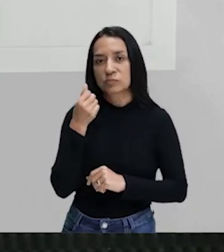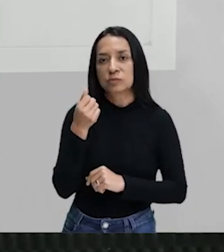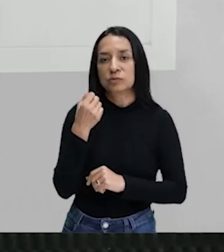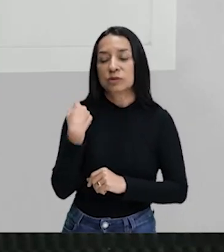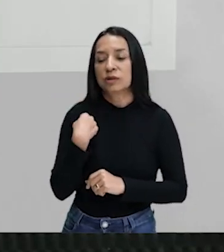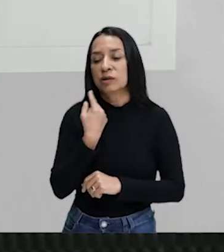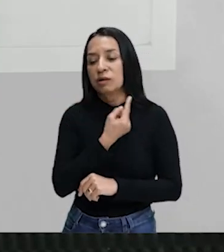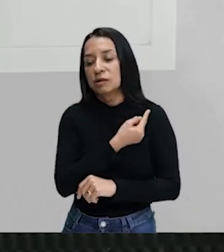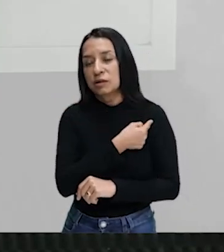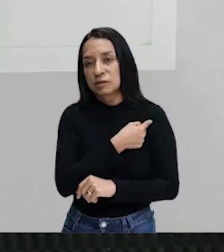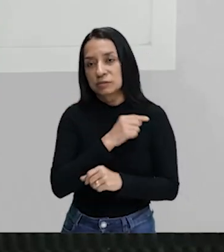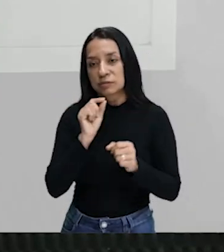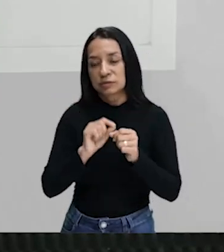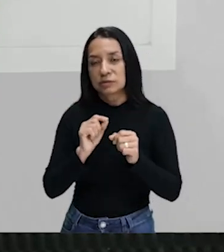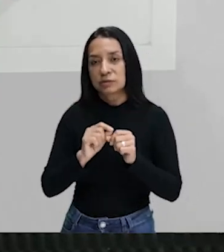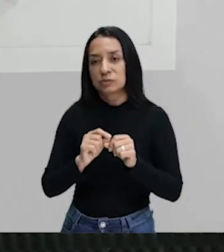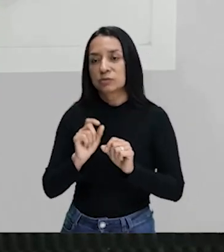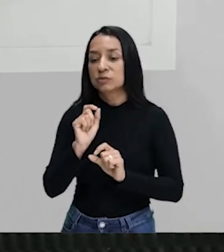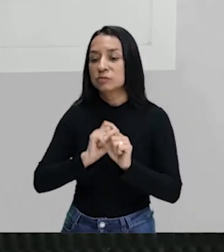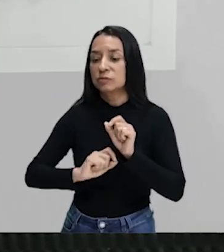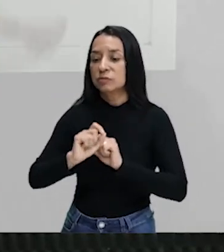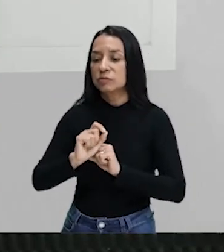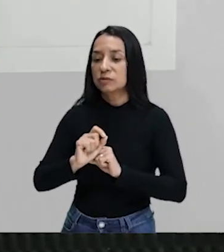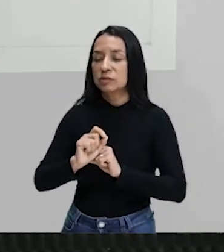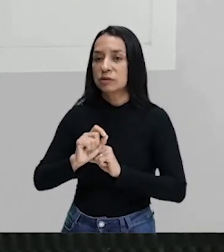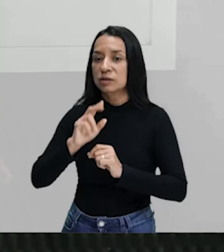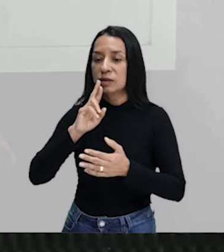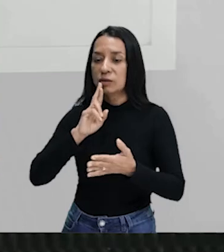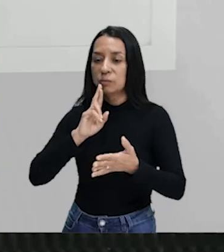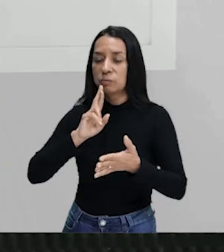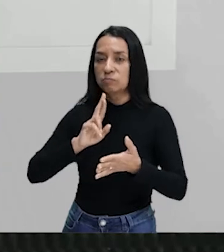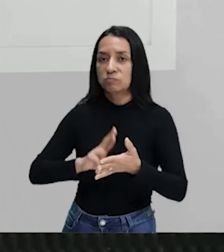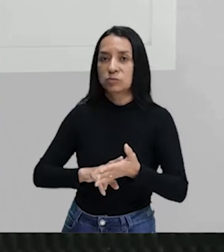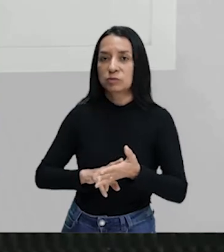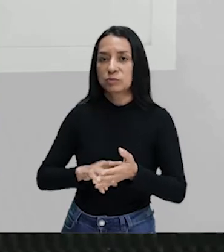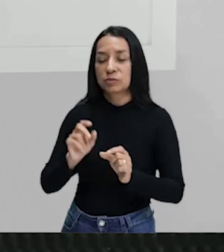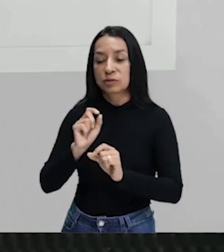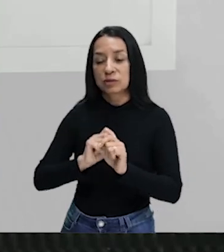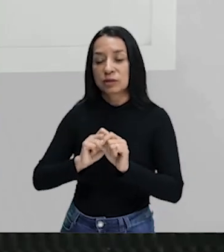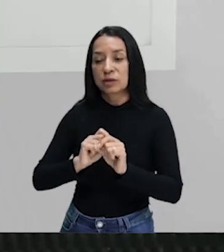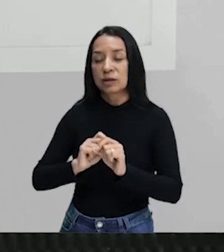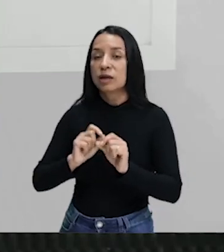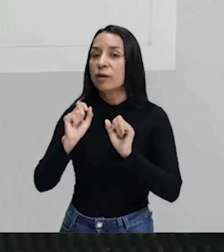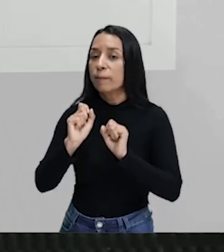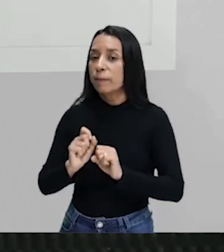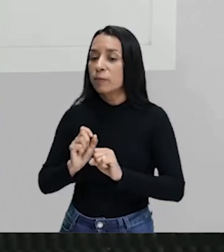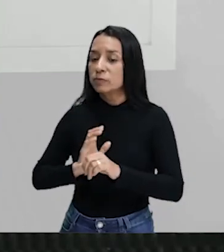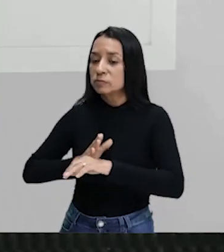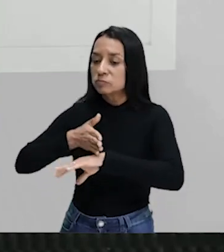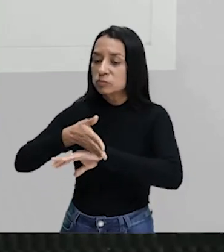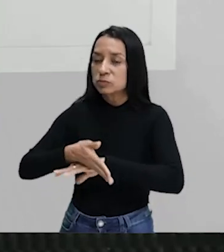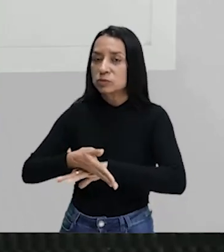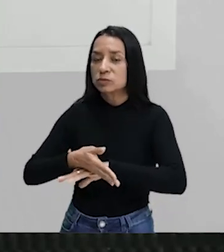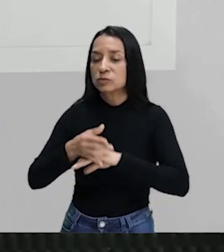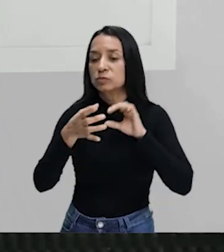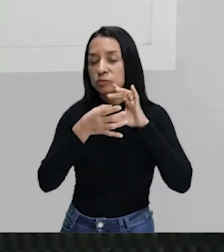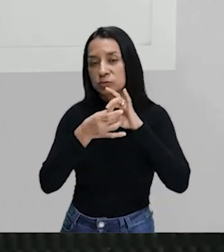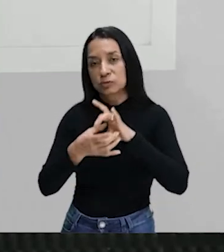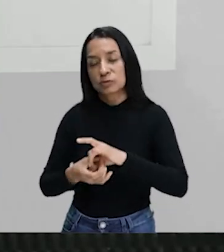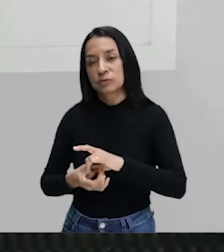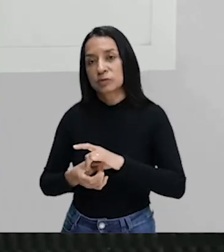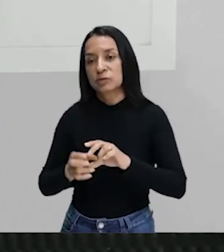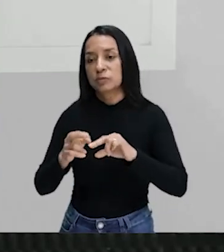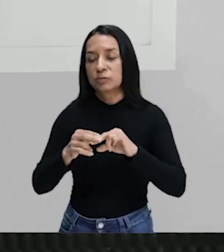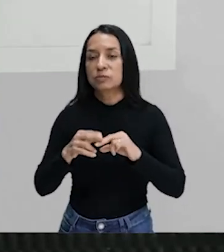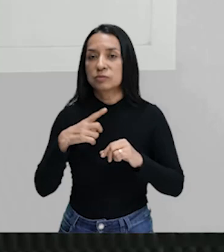esses frutos e eles podem estar inseridos dentro desses contextos. Por isto, nós devemos sempre ter um processo